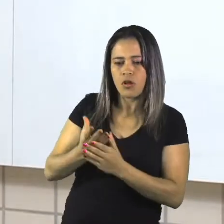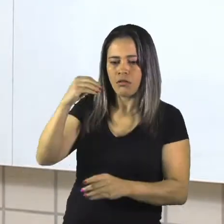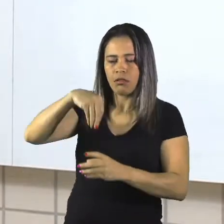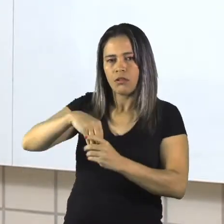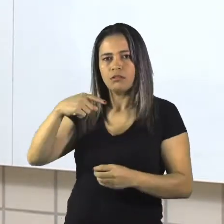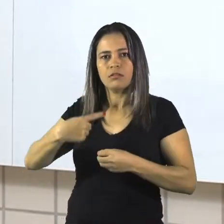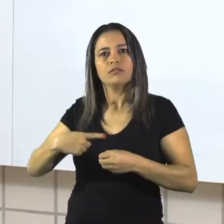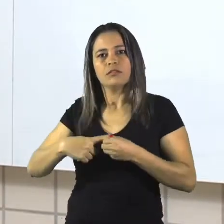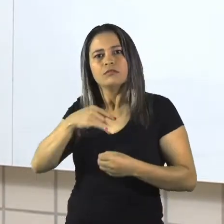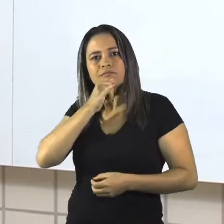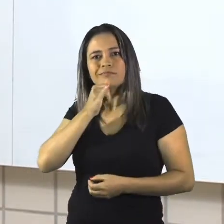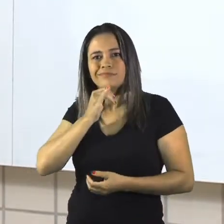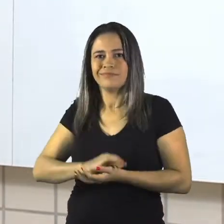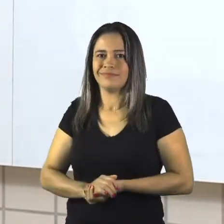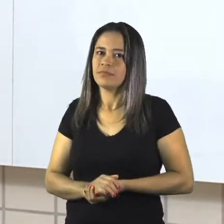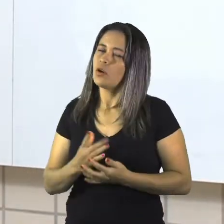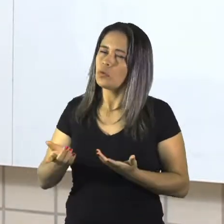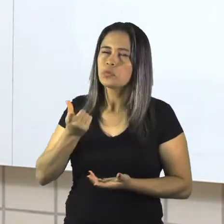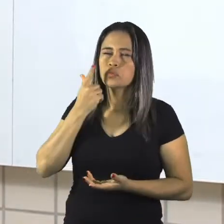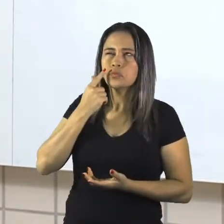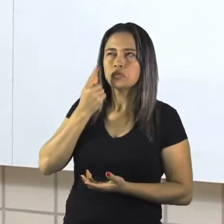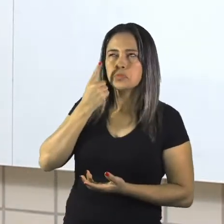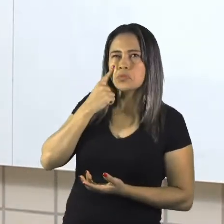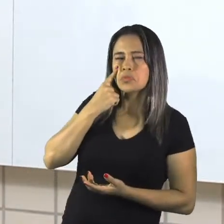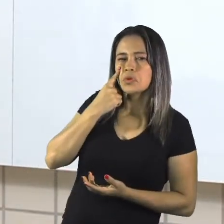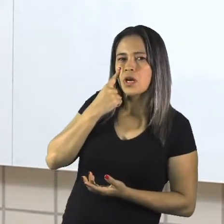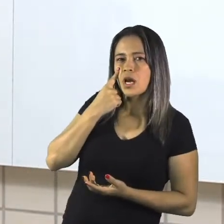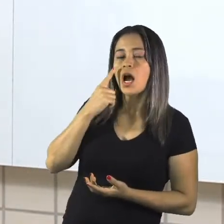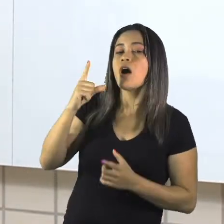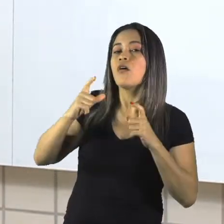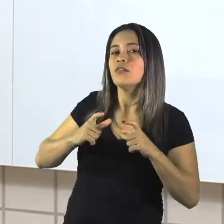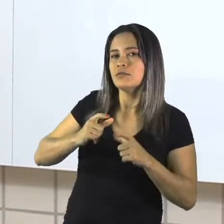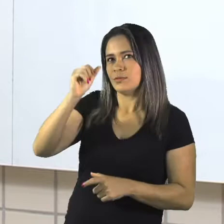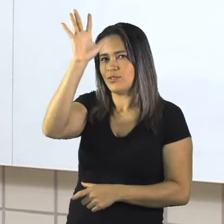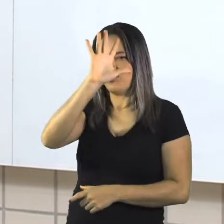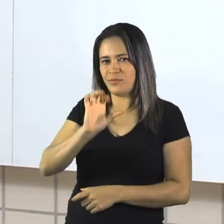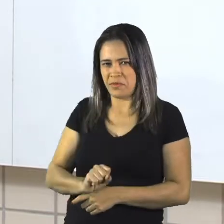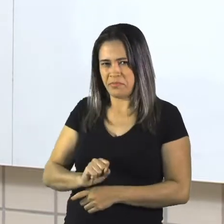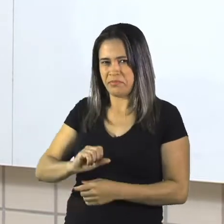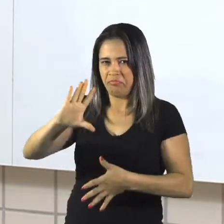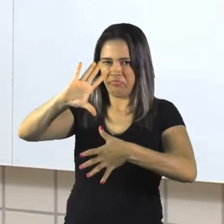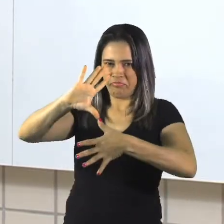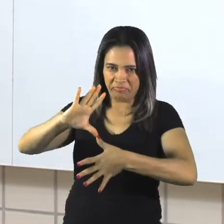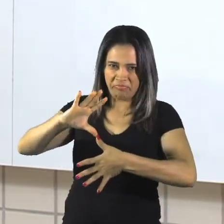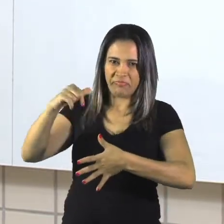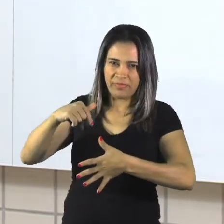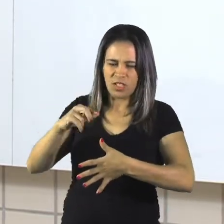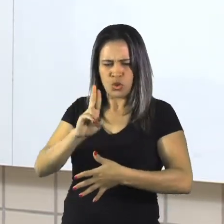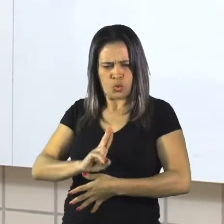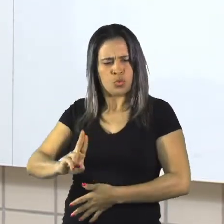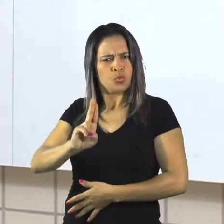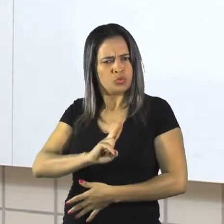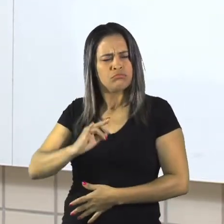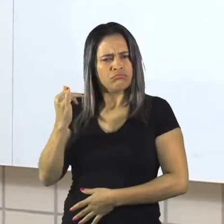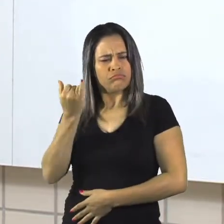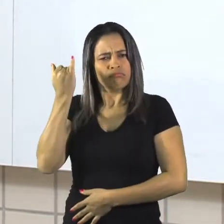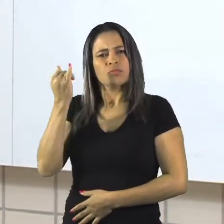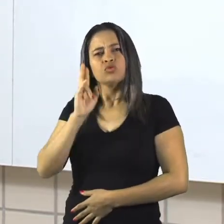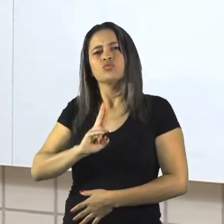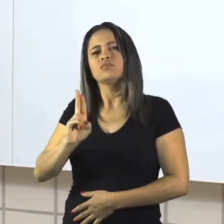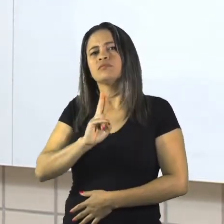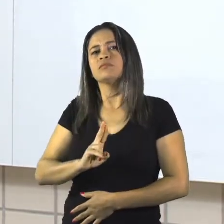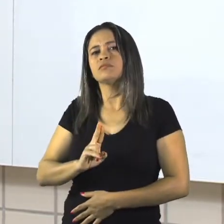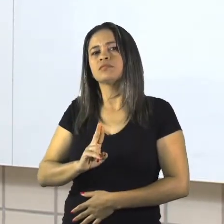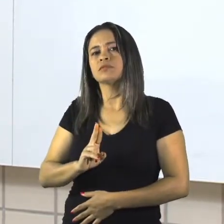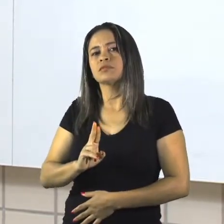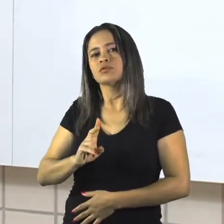por exemplo, eu consigo observar isso em um mapa. Mapa ele é muito importante, a gente utiliza mapa muito